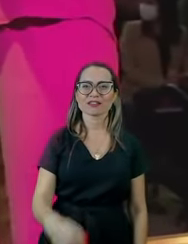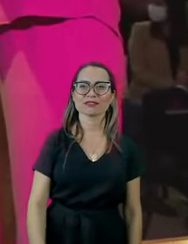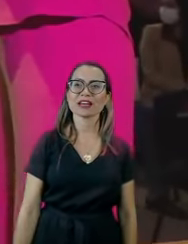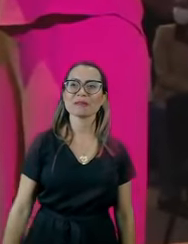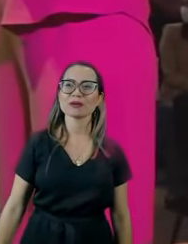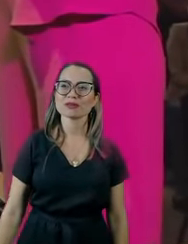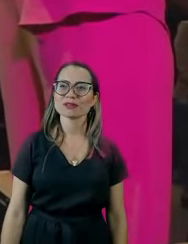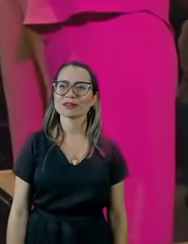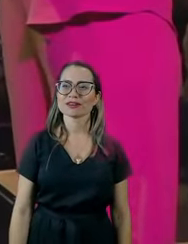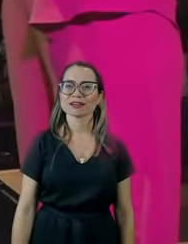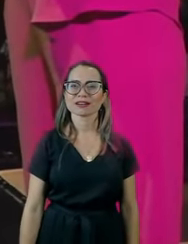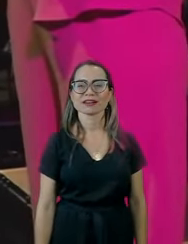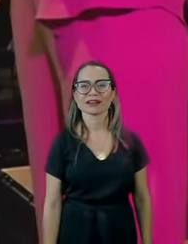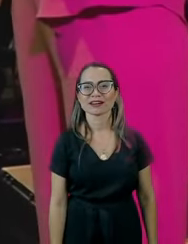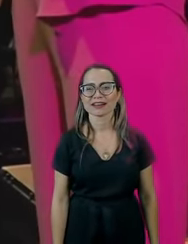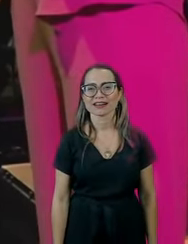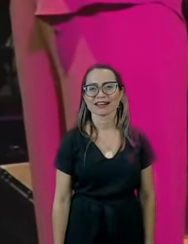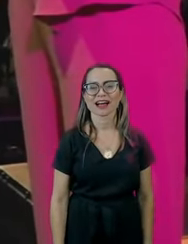Deus. Aqui.